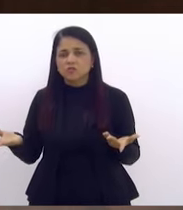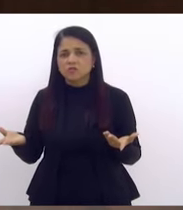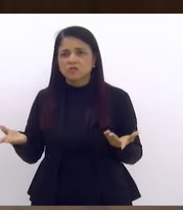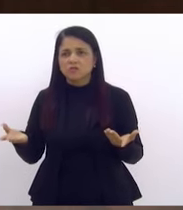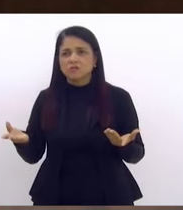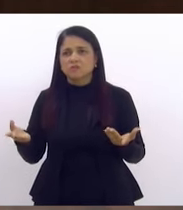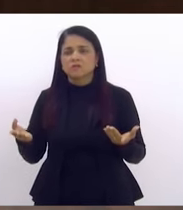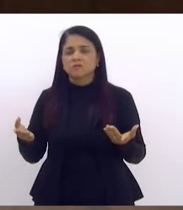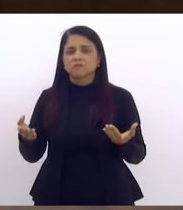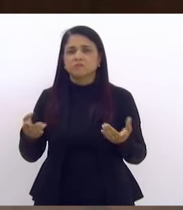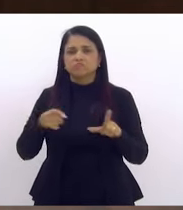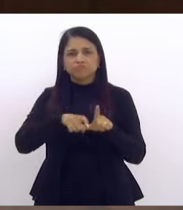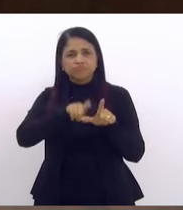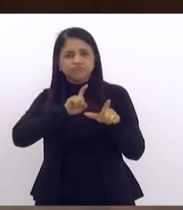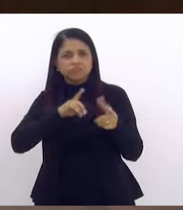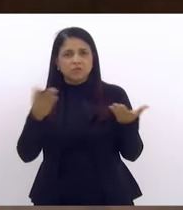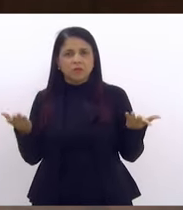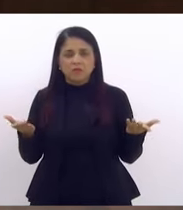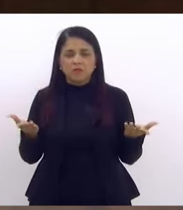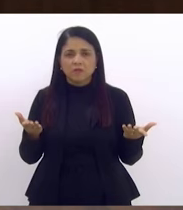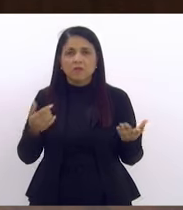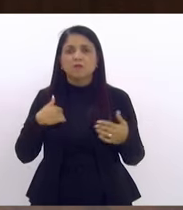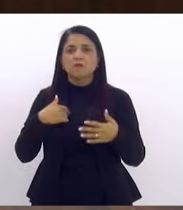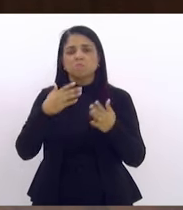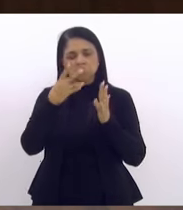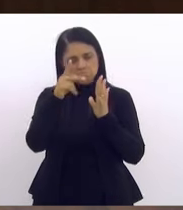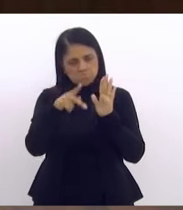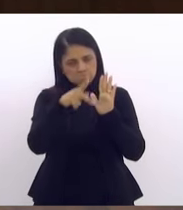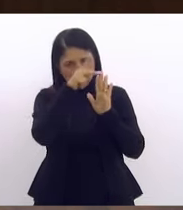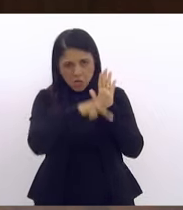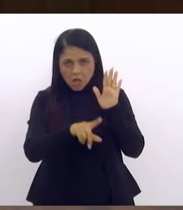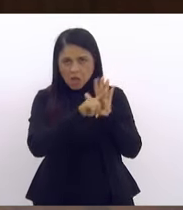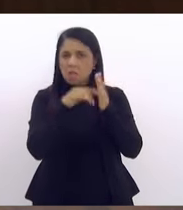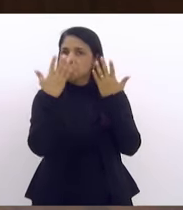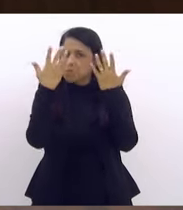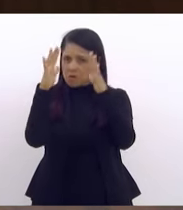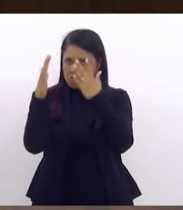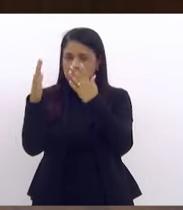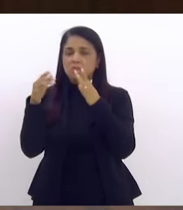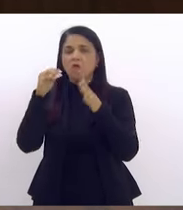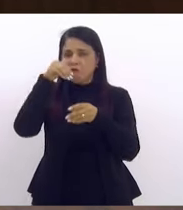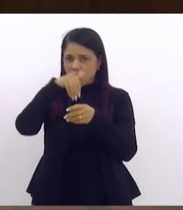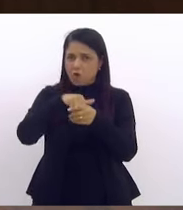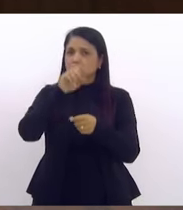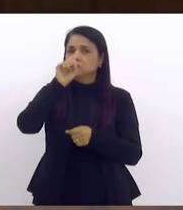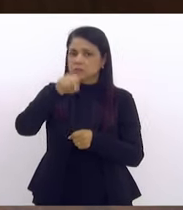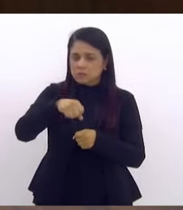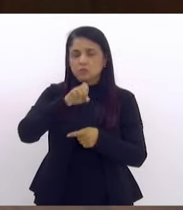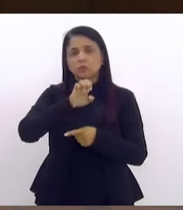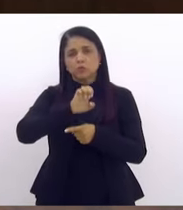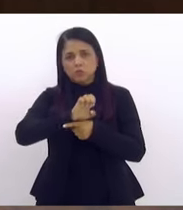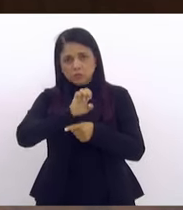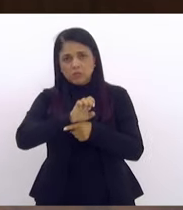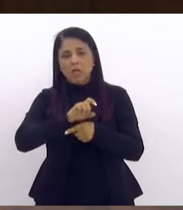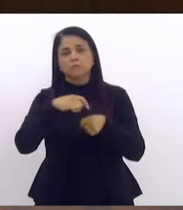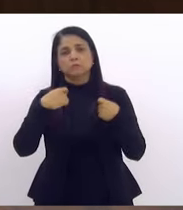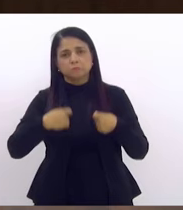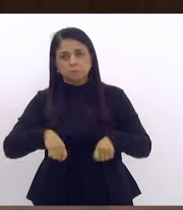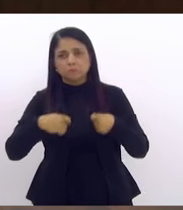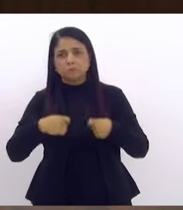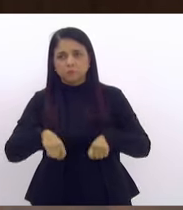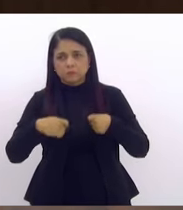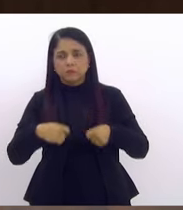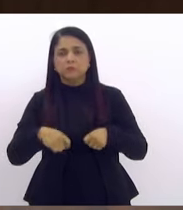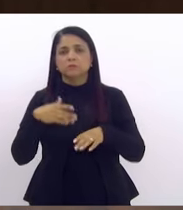lhe parabenizar, meu amigo, pelo projeto de lei, e eu voto sim. Eu acho que o Estado tem que ter a sua parcela